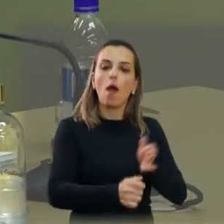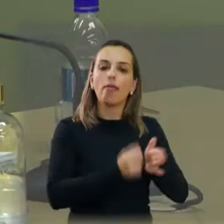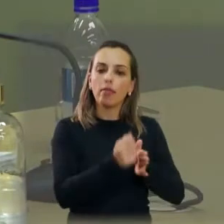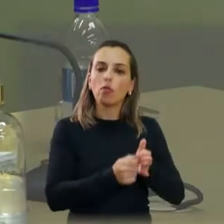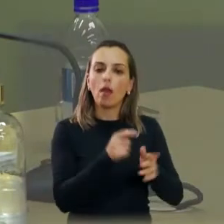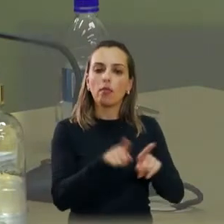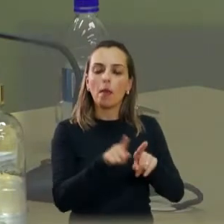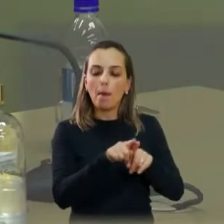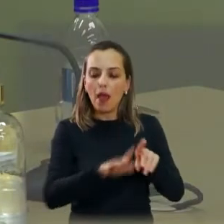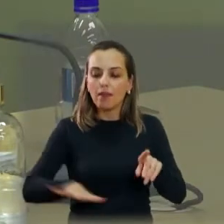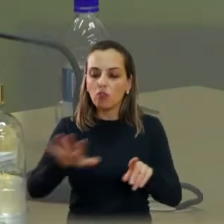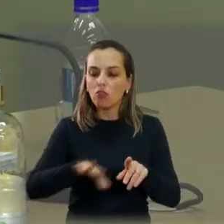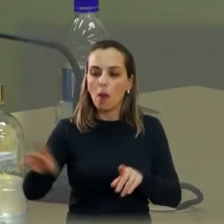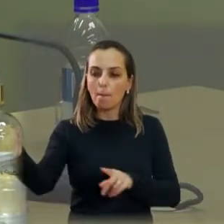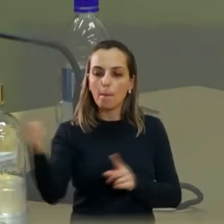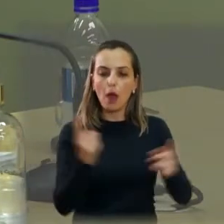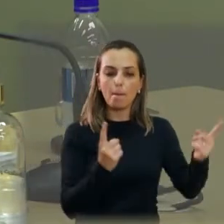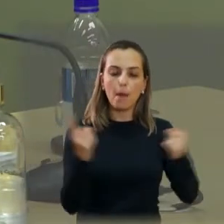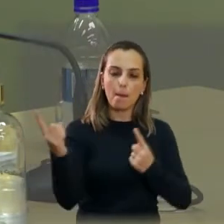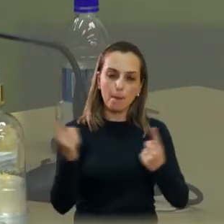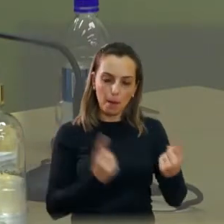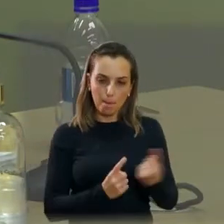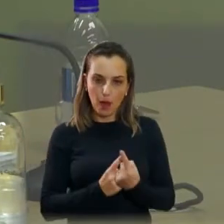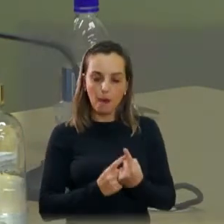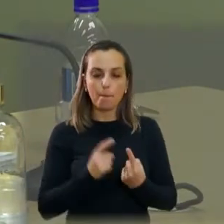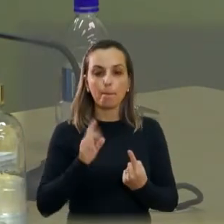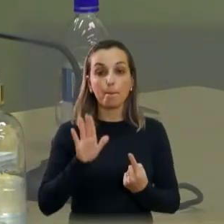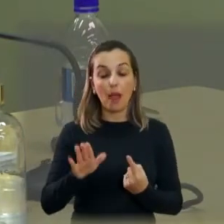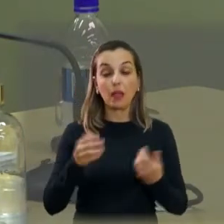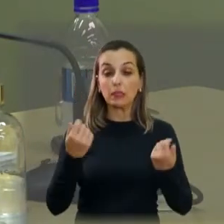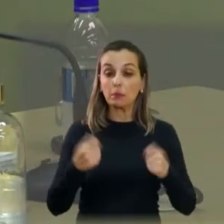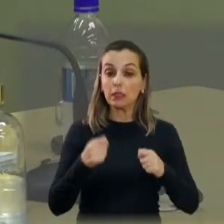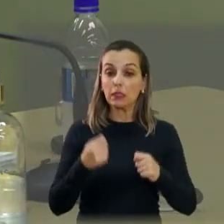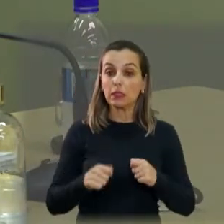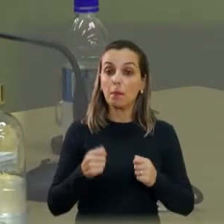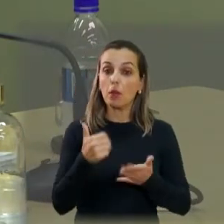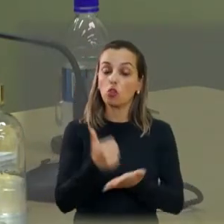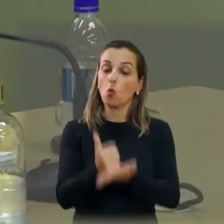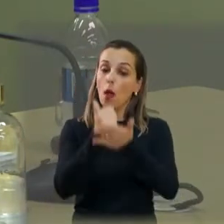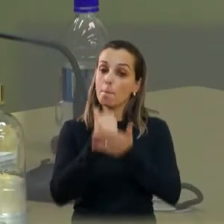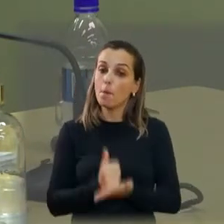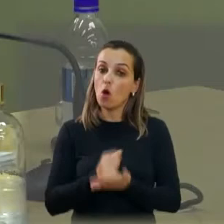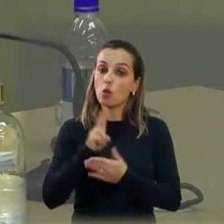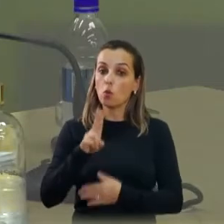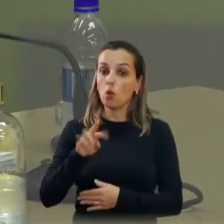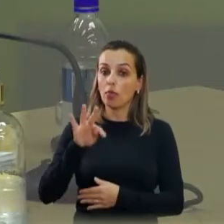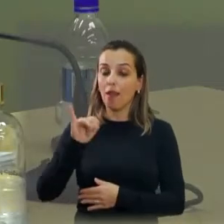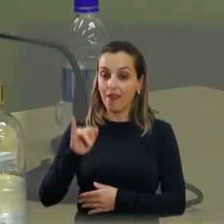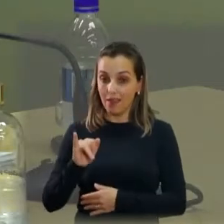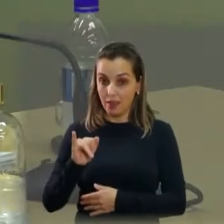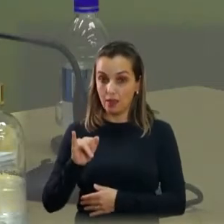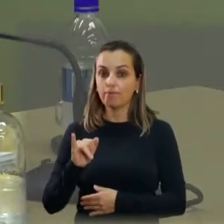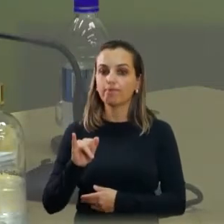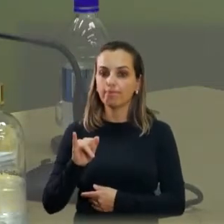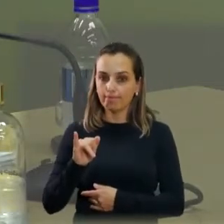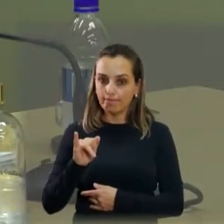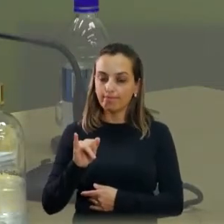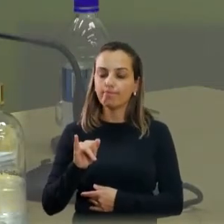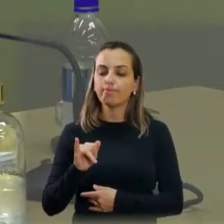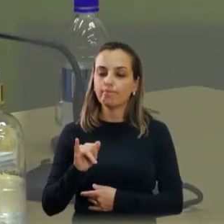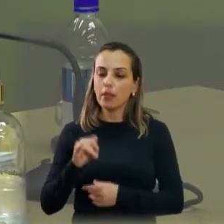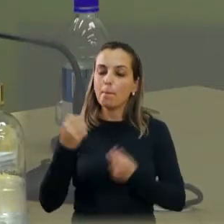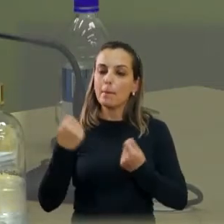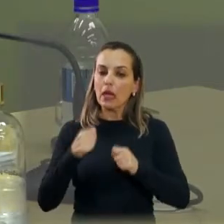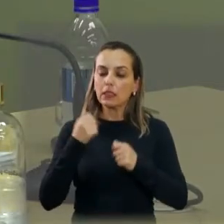micro-região, né? Mas sempre precisaremos do apoio das UTIs permanentes dos hospitais terciários,